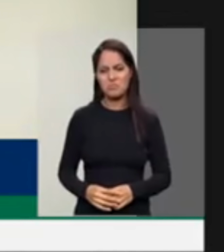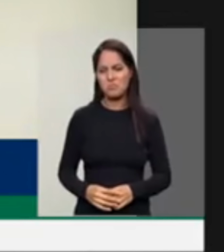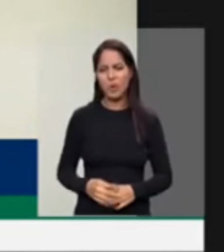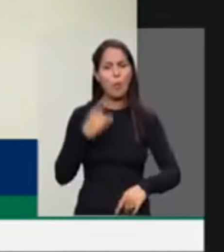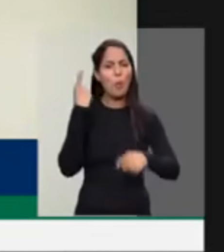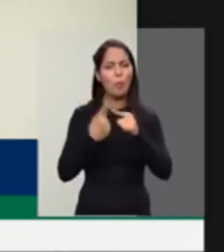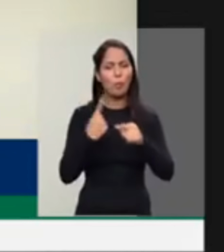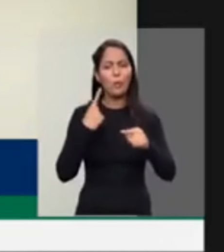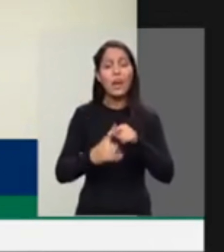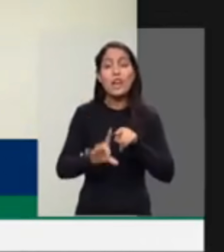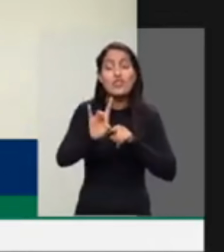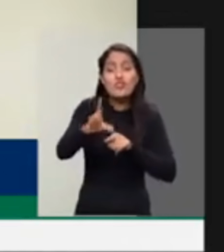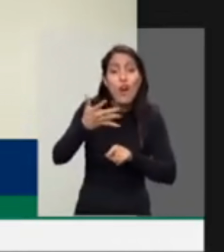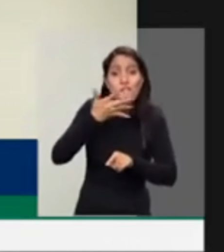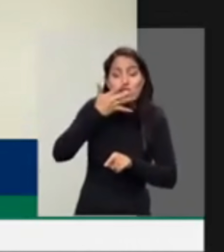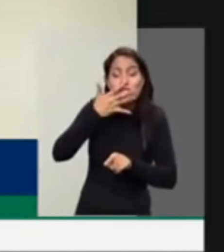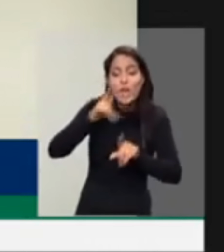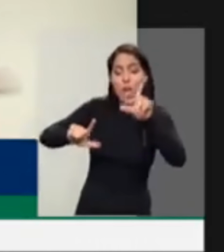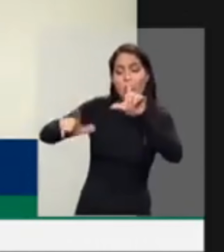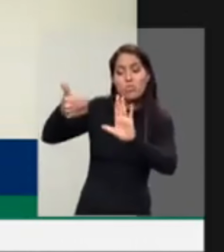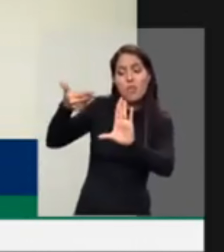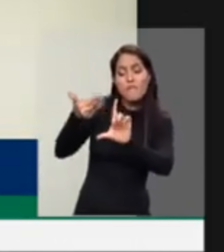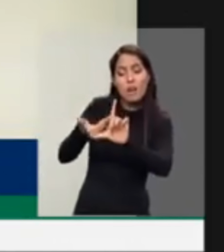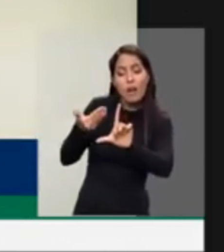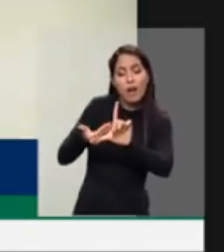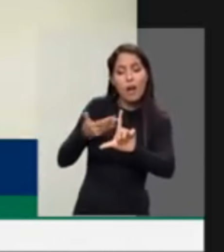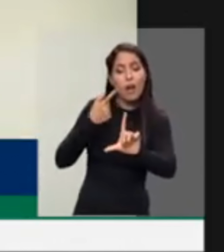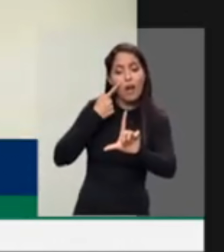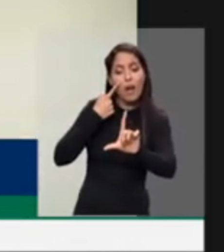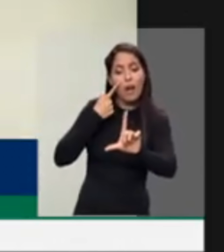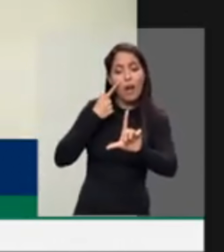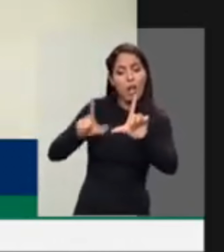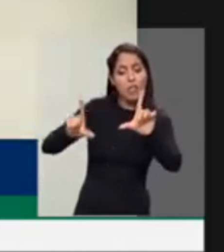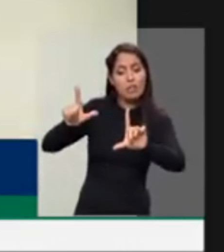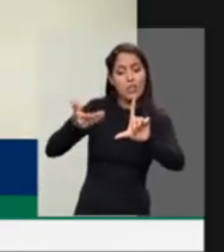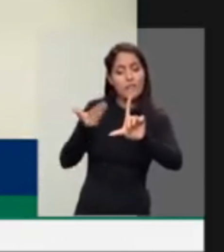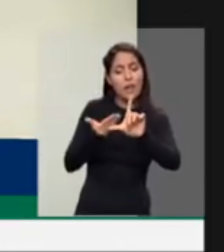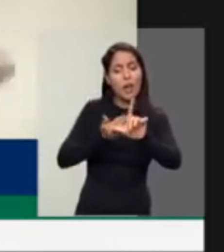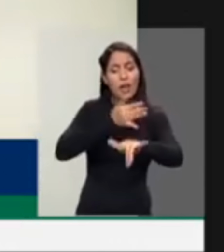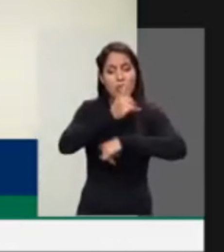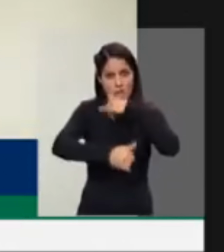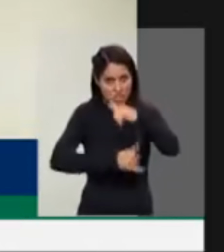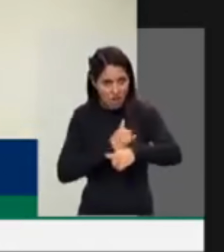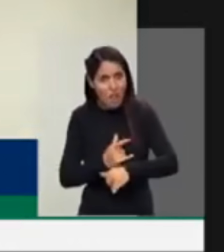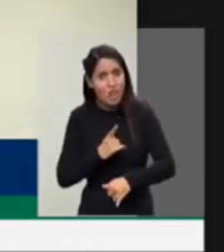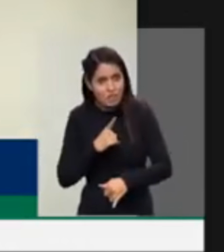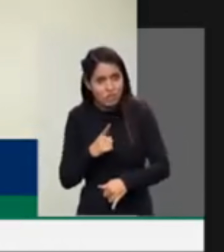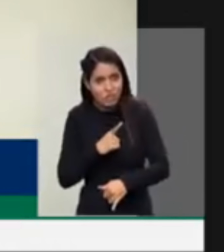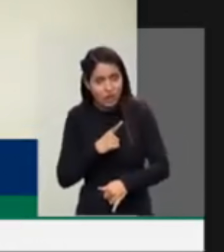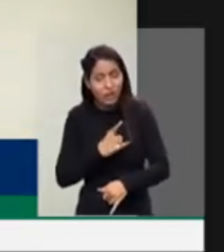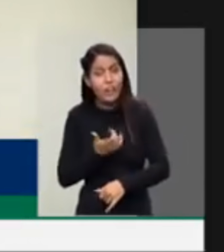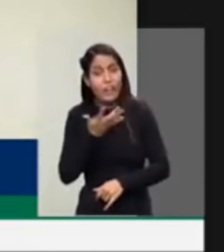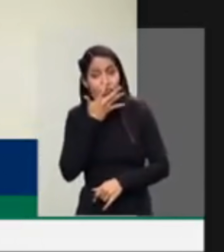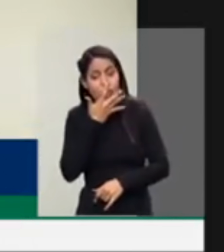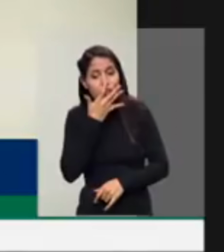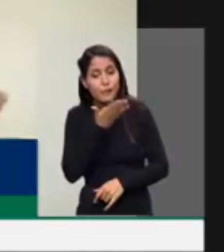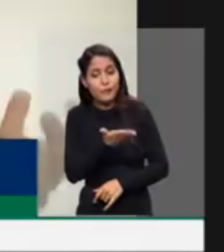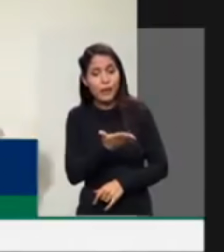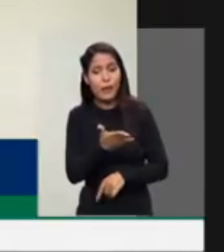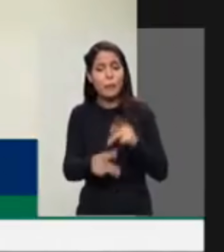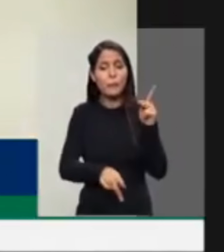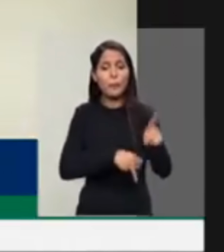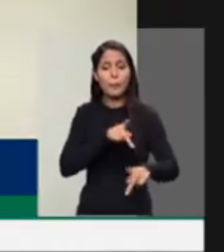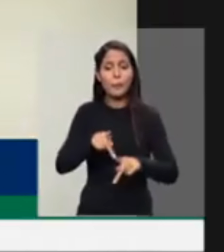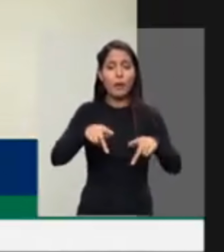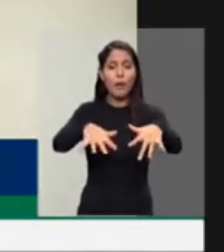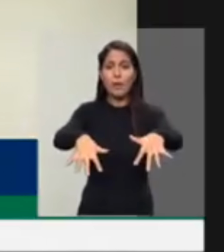TV Câmara, olhar as redes sociais, inclusive da própria TV Câmara na internet, e a gente vai ver a audiência que as